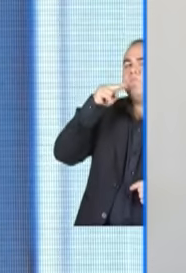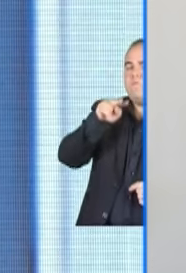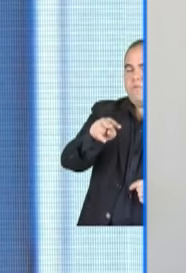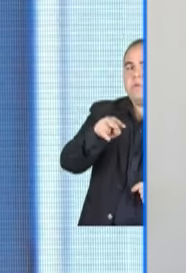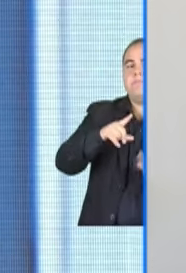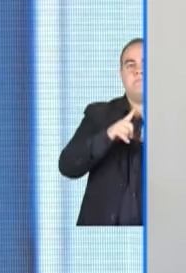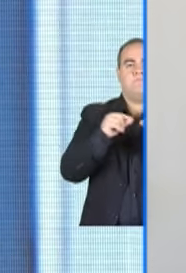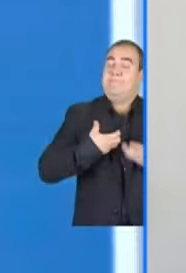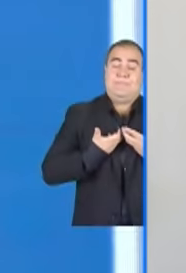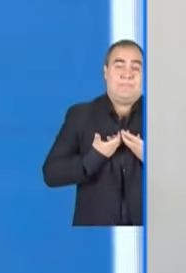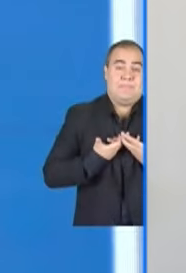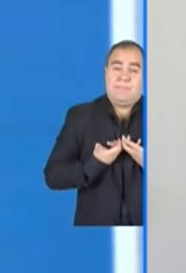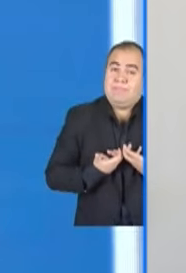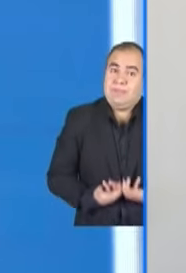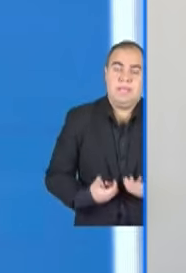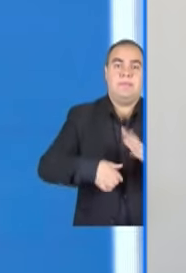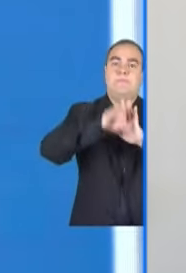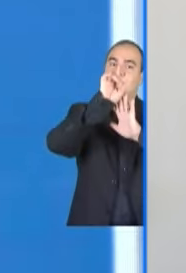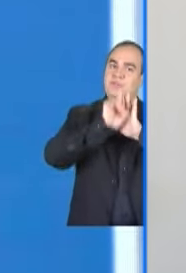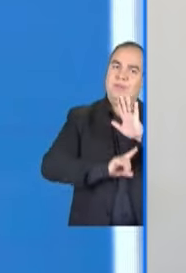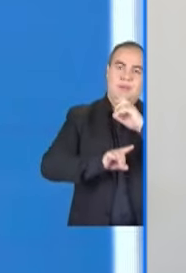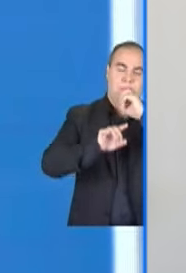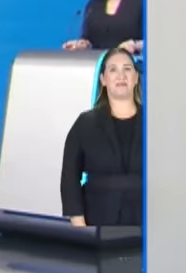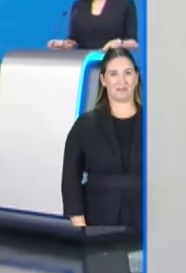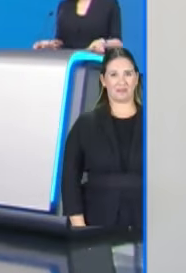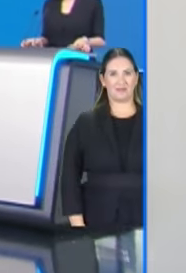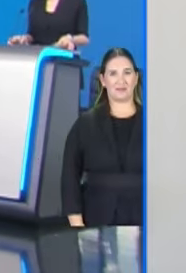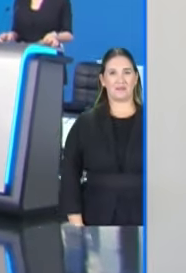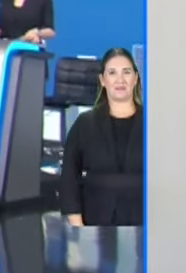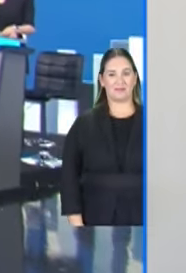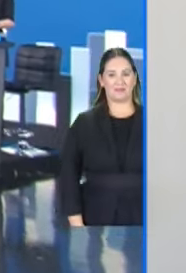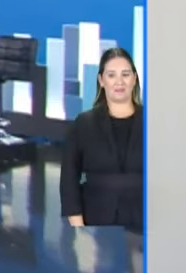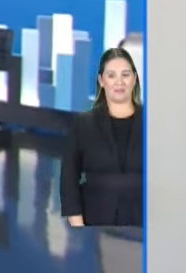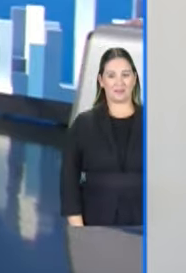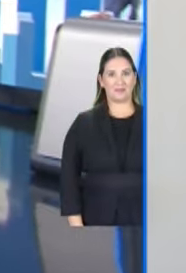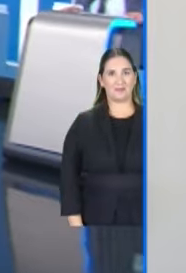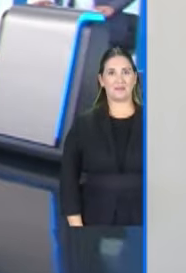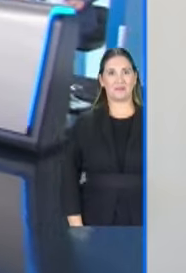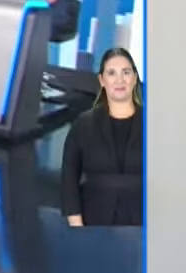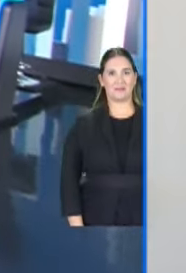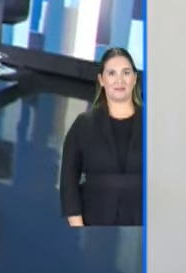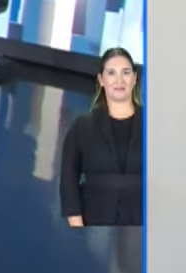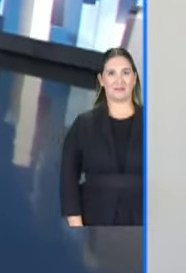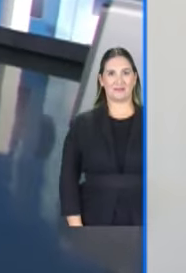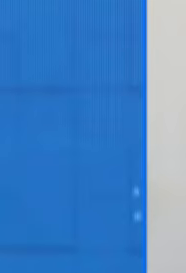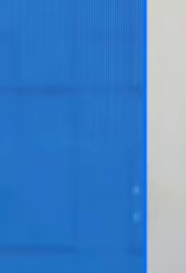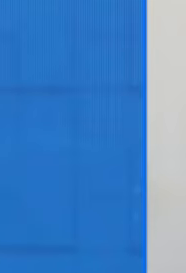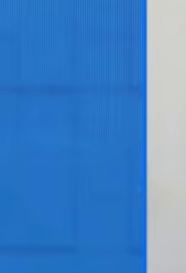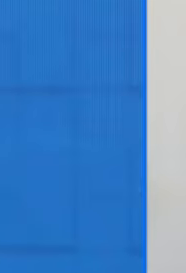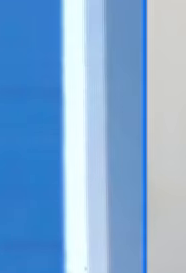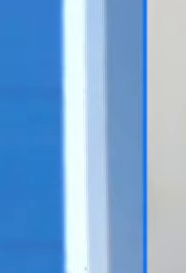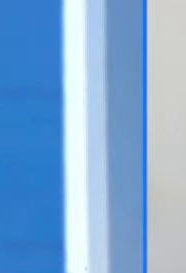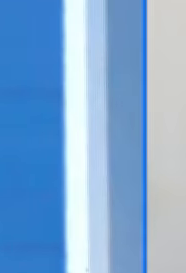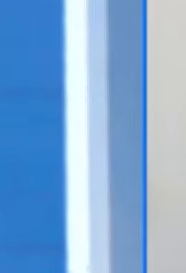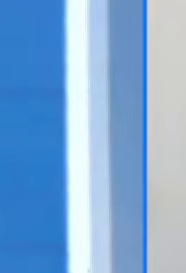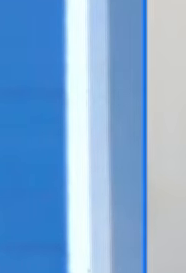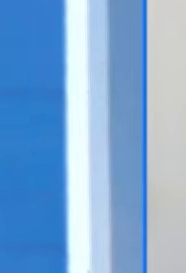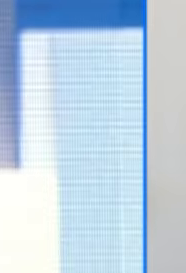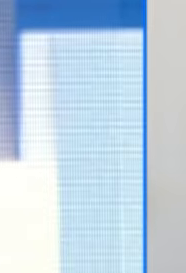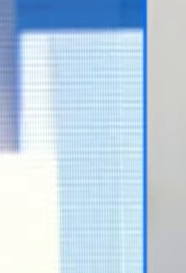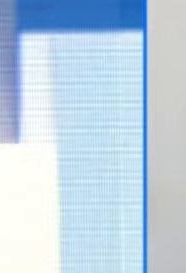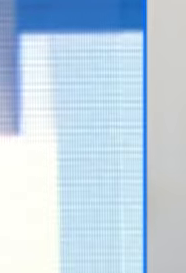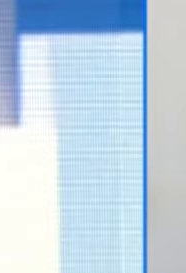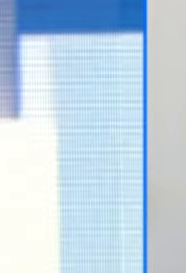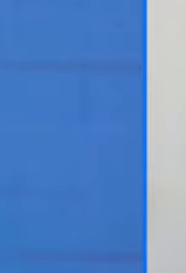do que acontece nas redes sociais, para garantir moderação. Se há personagens, perfis que reiteradamente